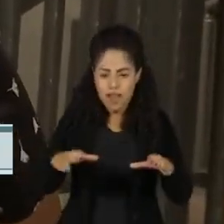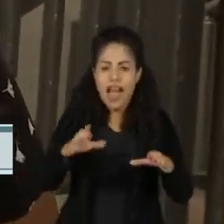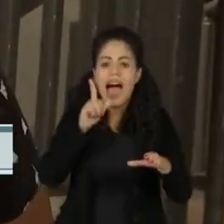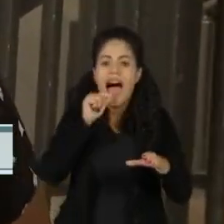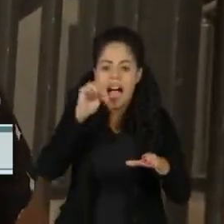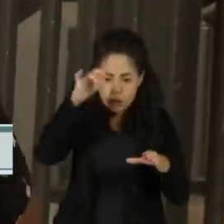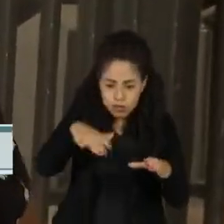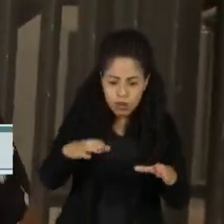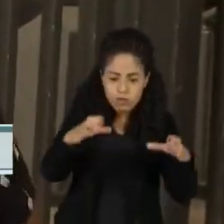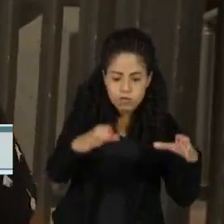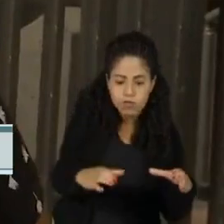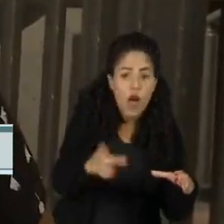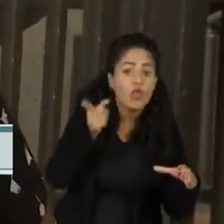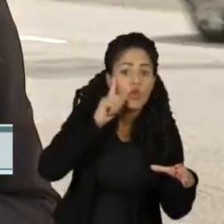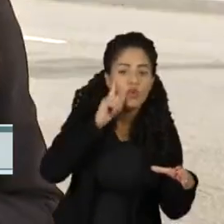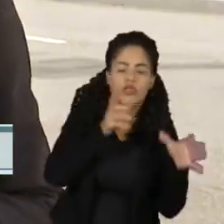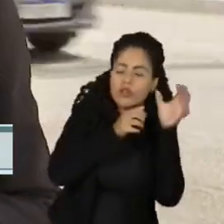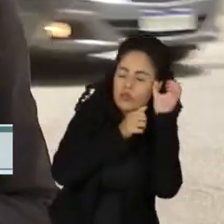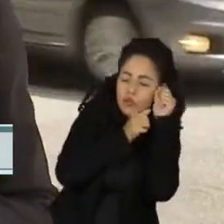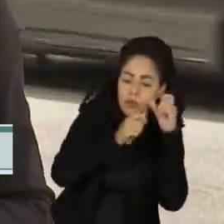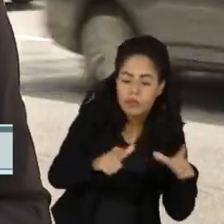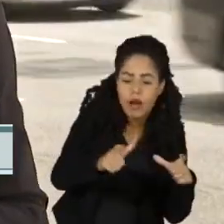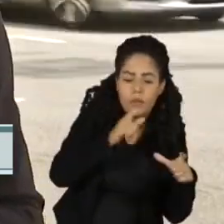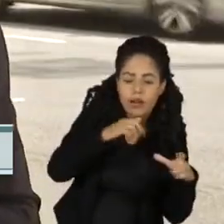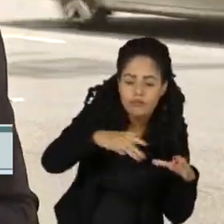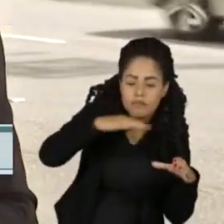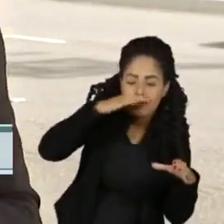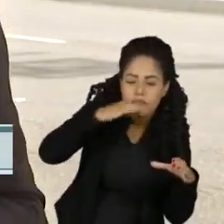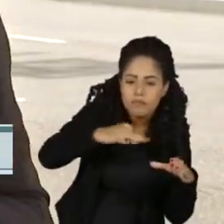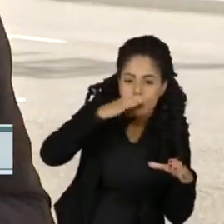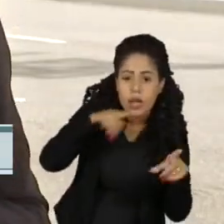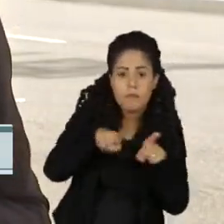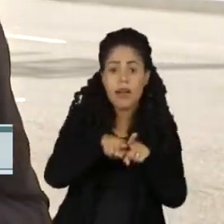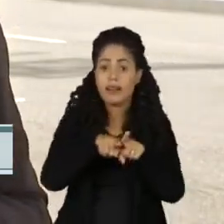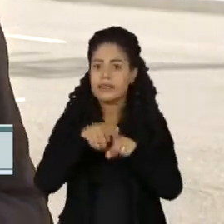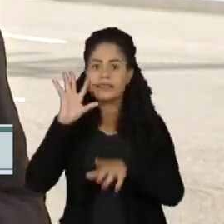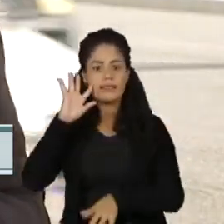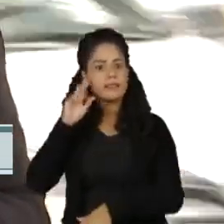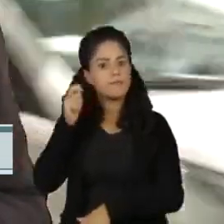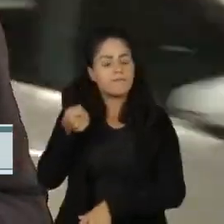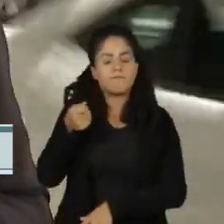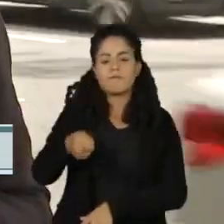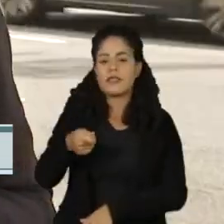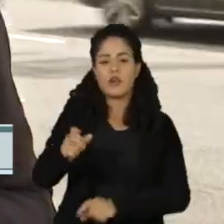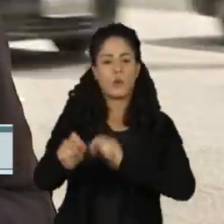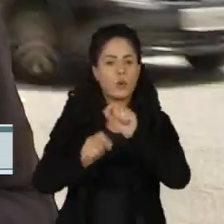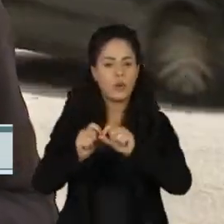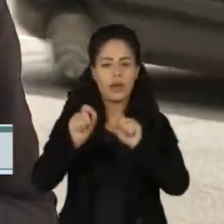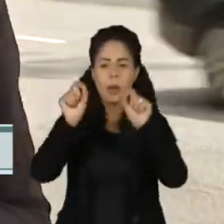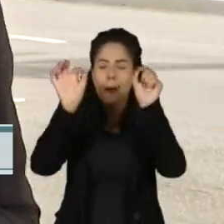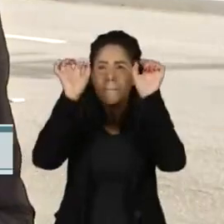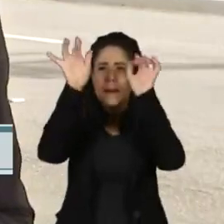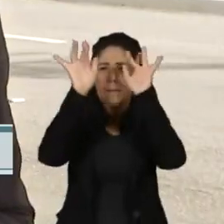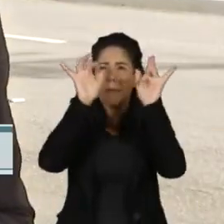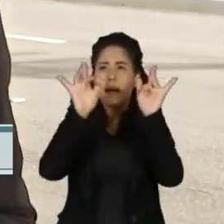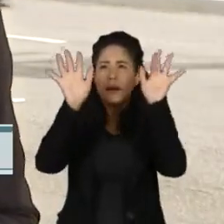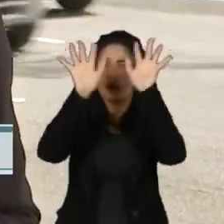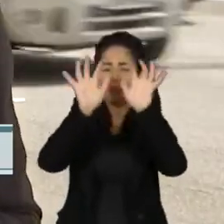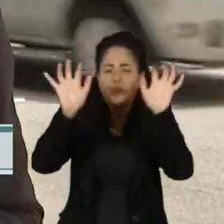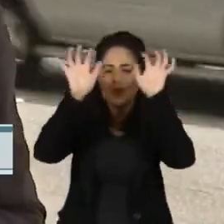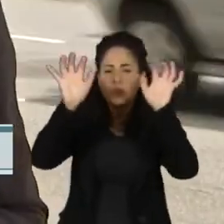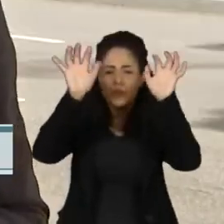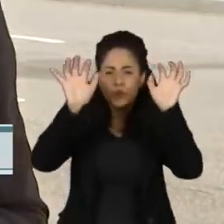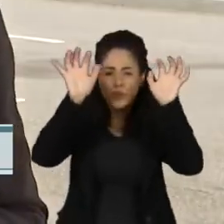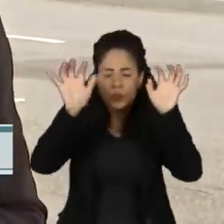do quarto todo dia, uma toalha. A longo prazo, a solução para a poluição no ar passa por mudanças na matriz energética